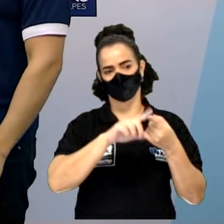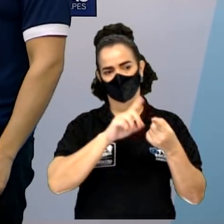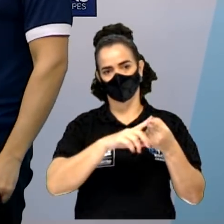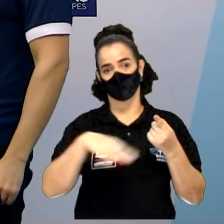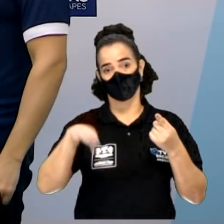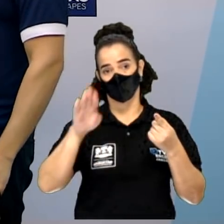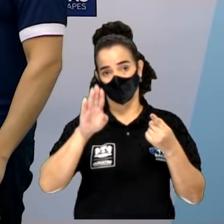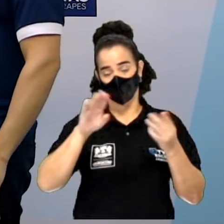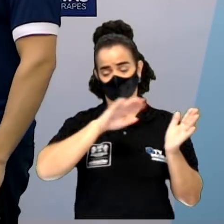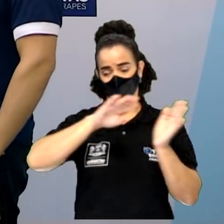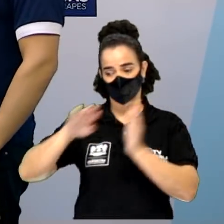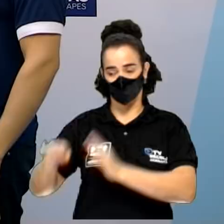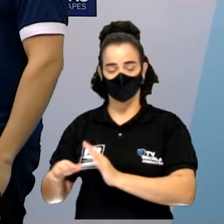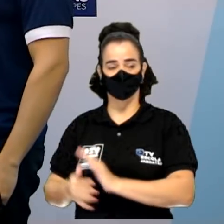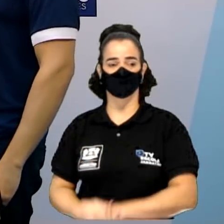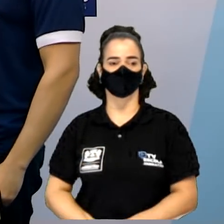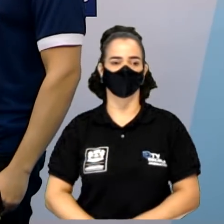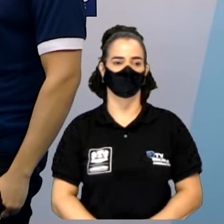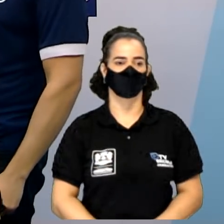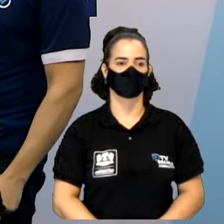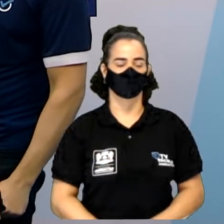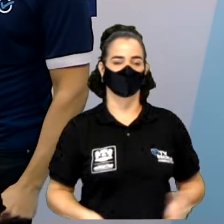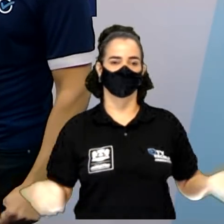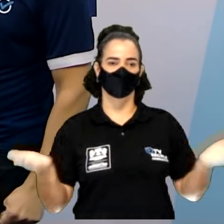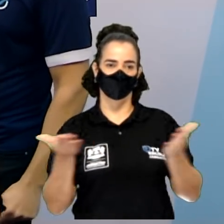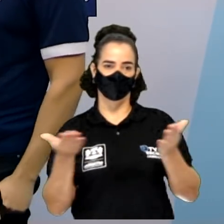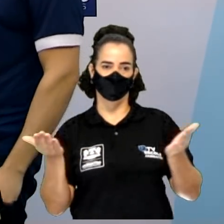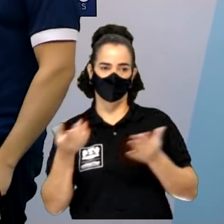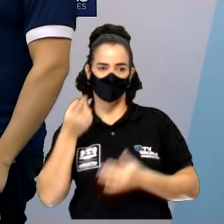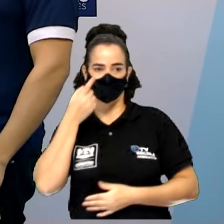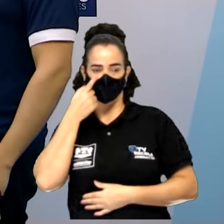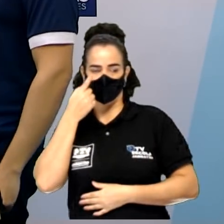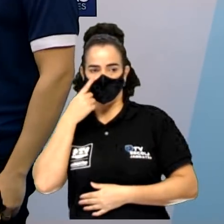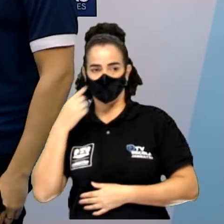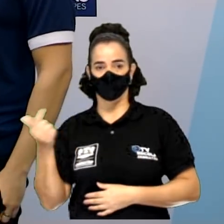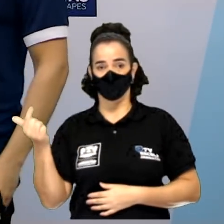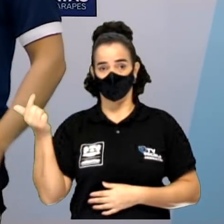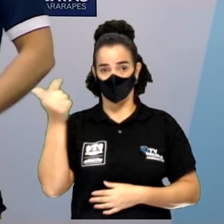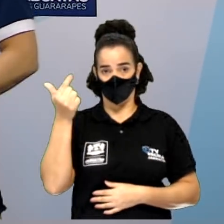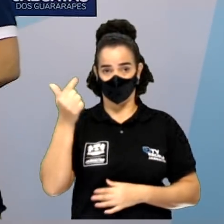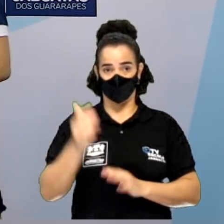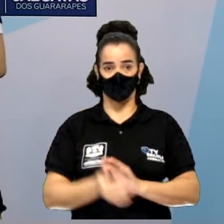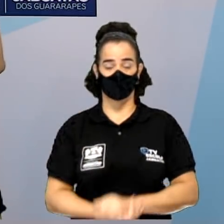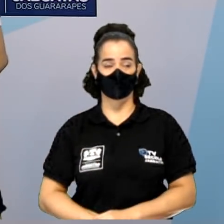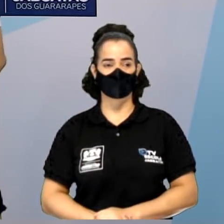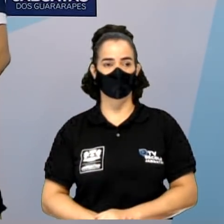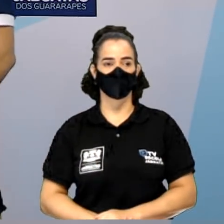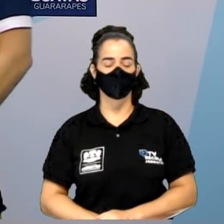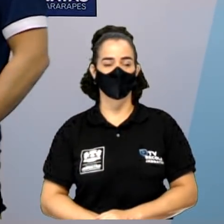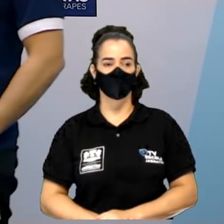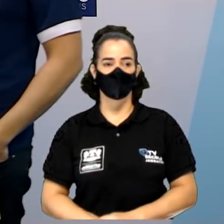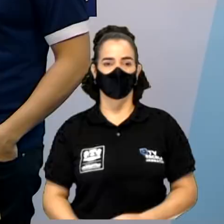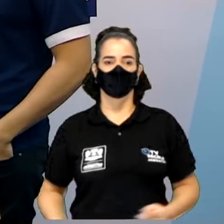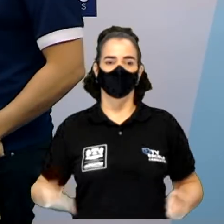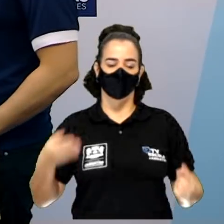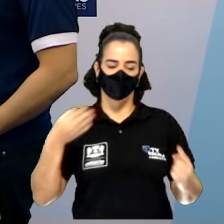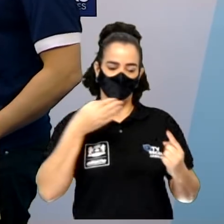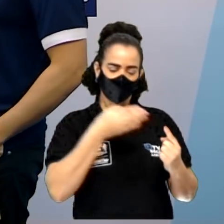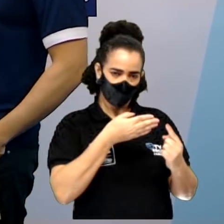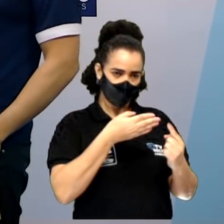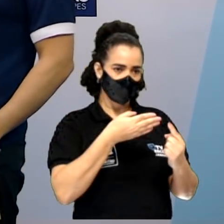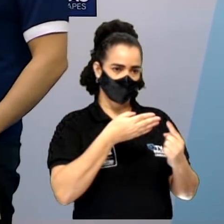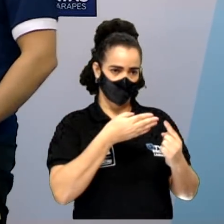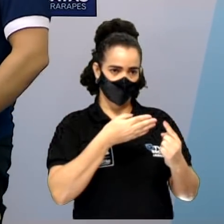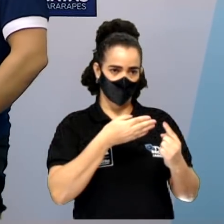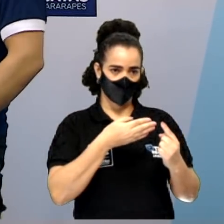aí ó, A, C e E. Vamos dar uma olhadinha no item 2. Os termos referenciais um presente